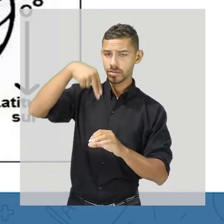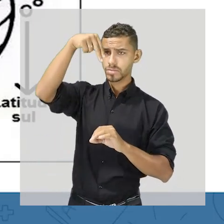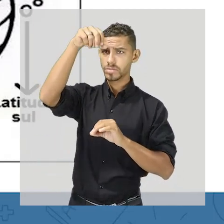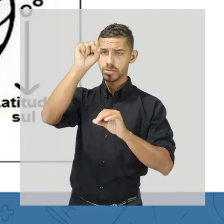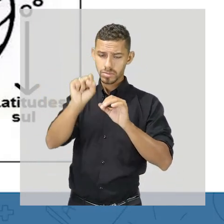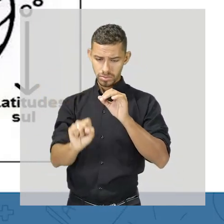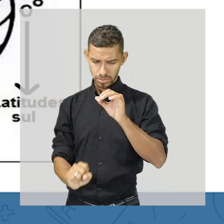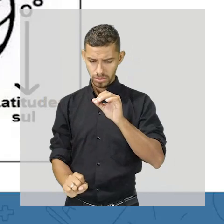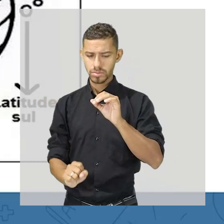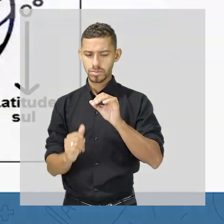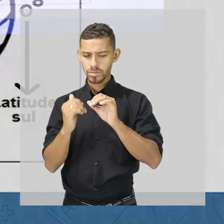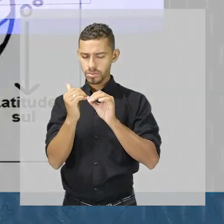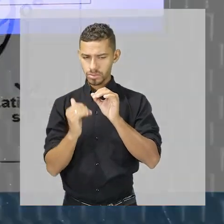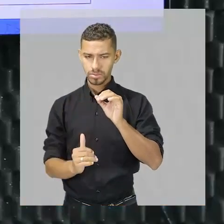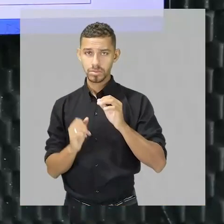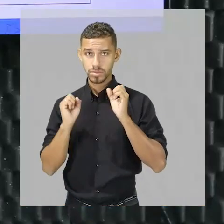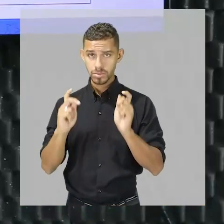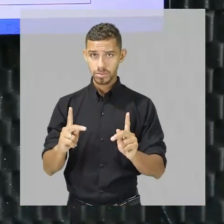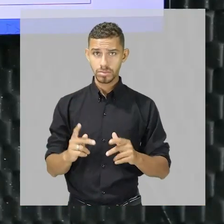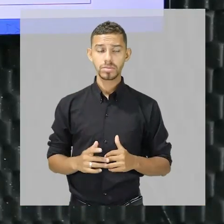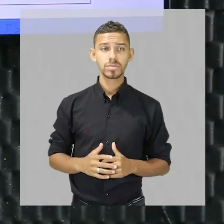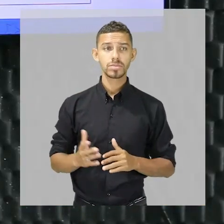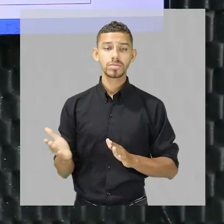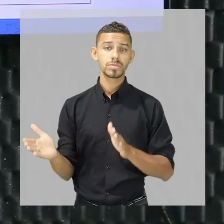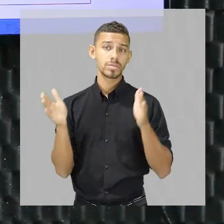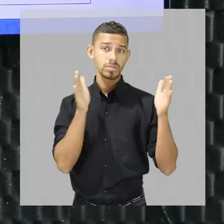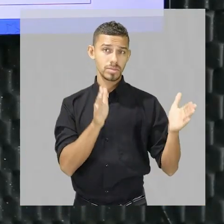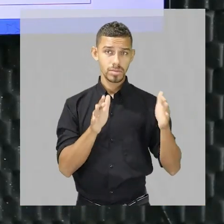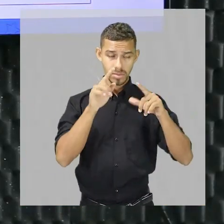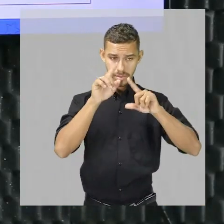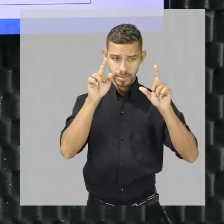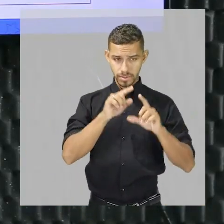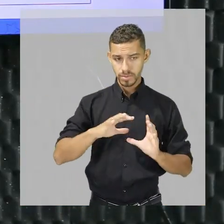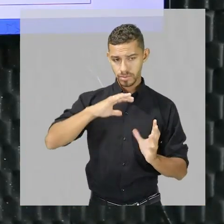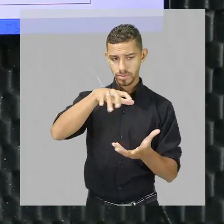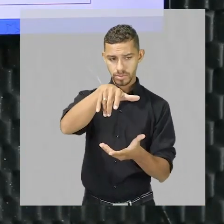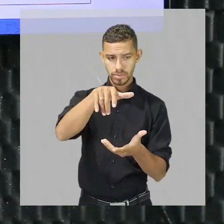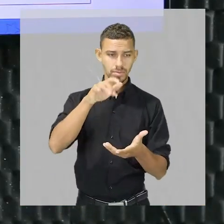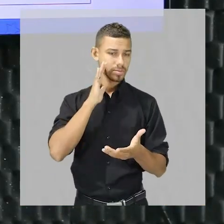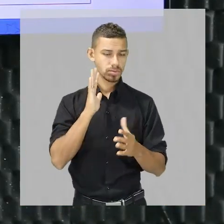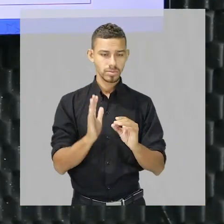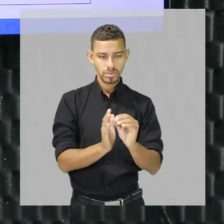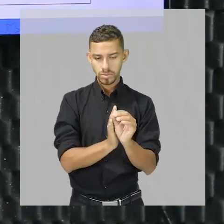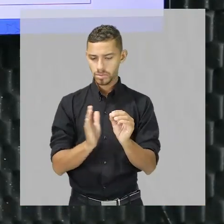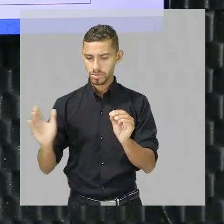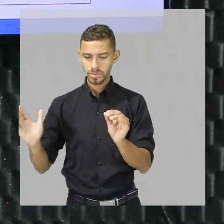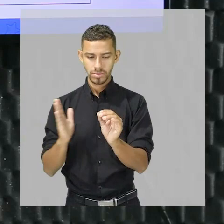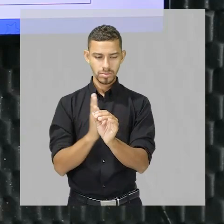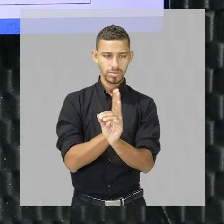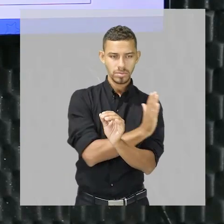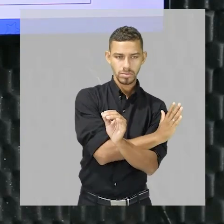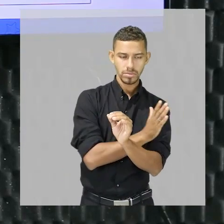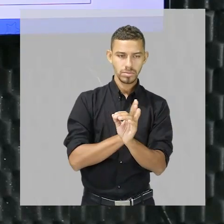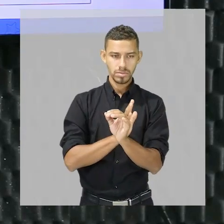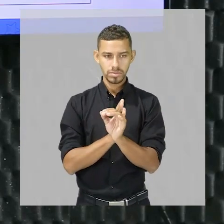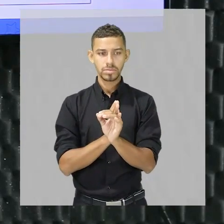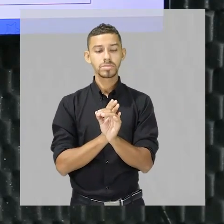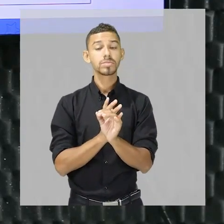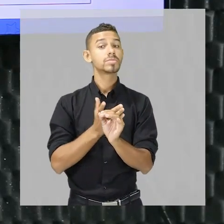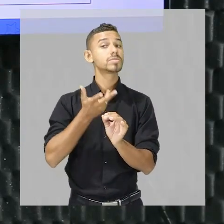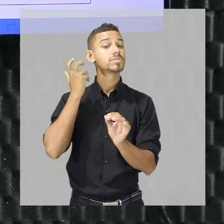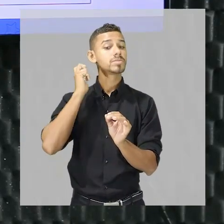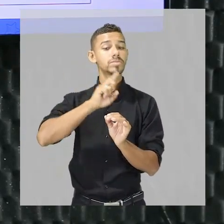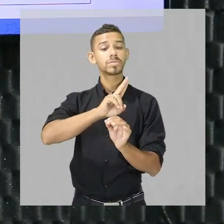e a partir do hemisfério sul. E do outro ponto, nós temos aí, né, a longitude, que vai estabelecer os